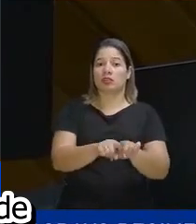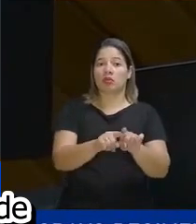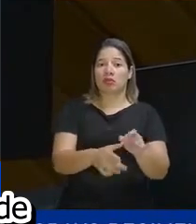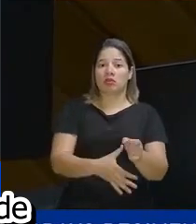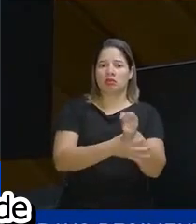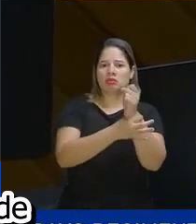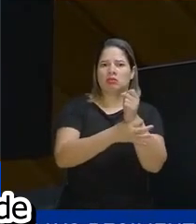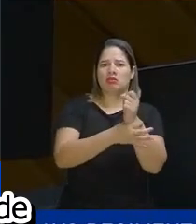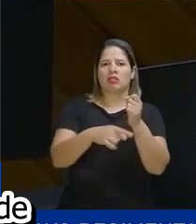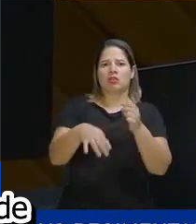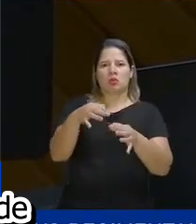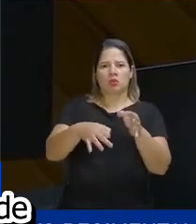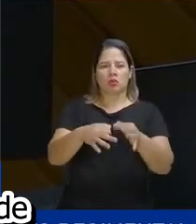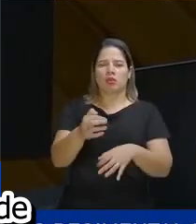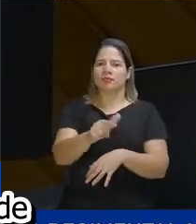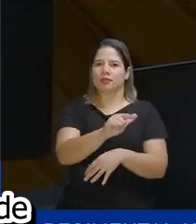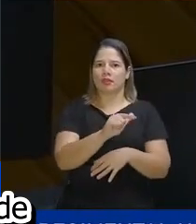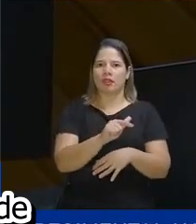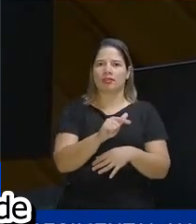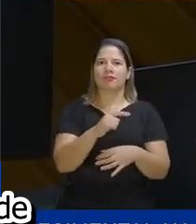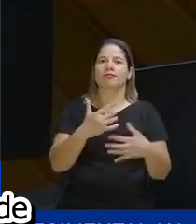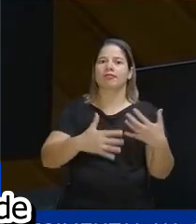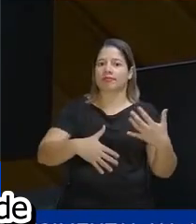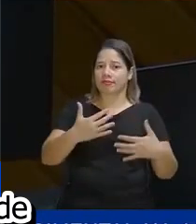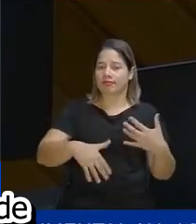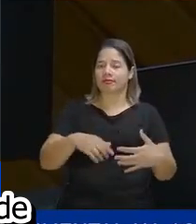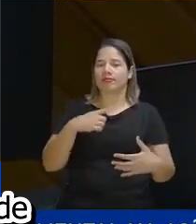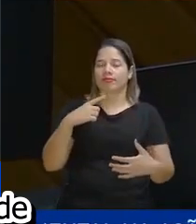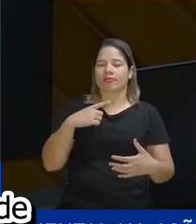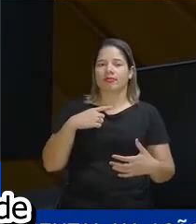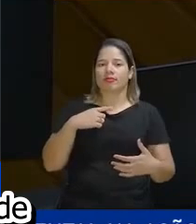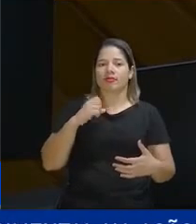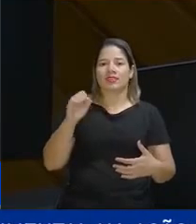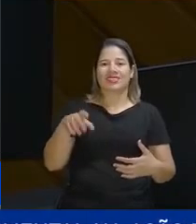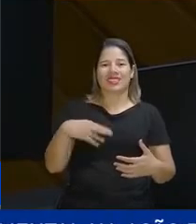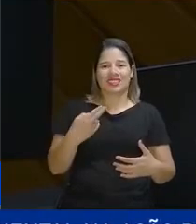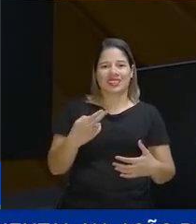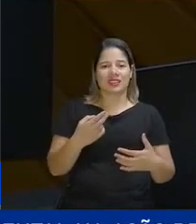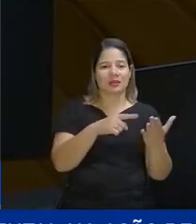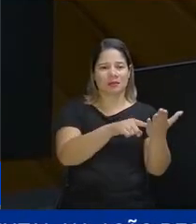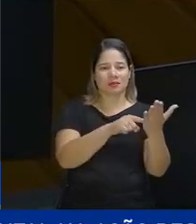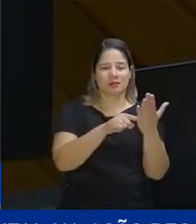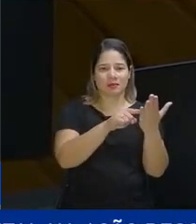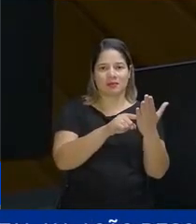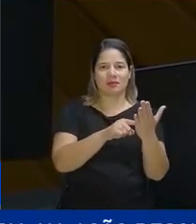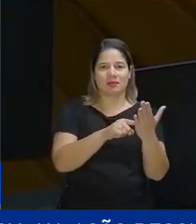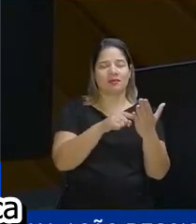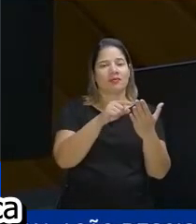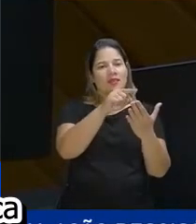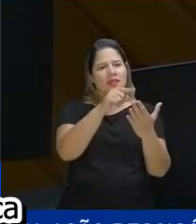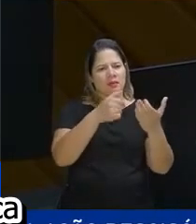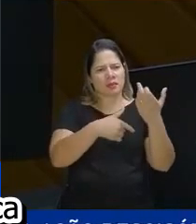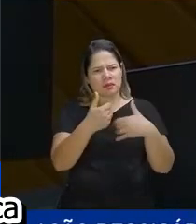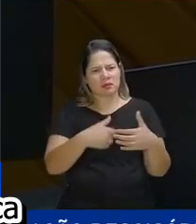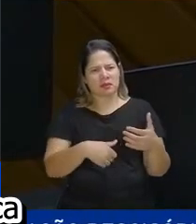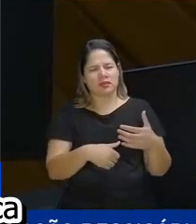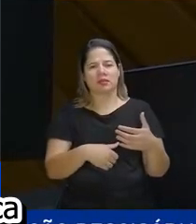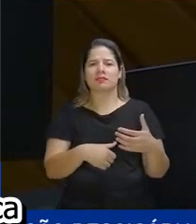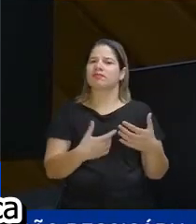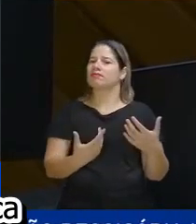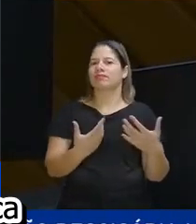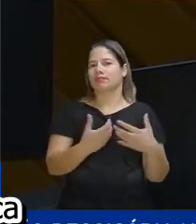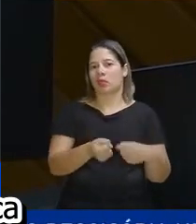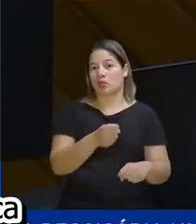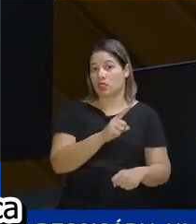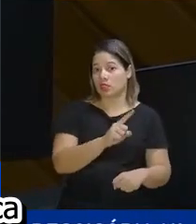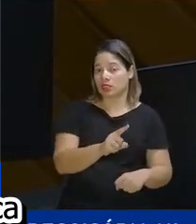ao incidente de inconstitucionalidade suscitado pelo agravante, entendo que também não merece acolhimento. Portanto, como já dito a